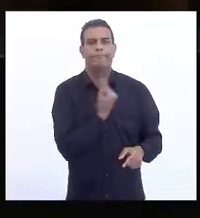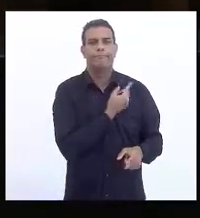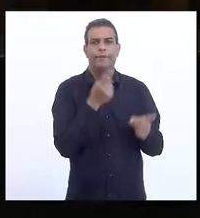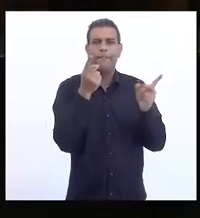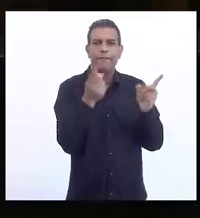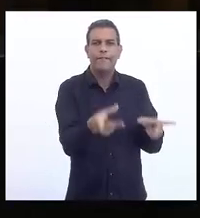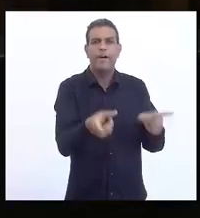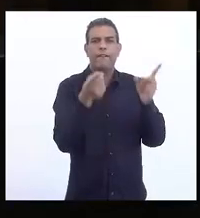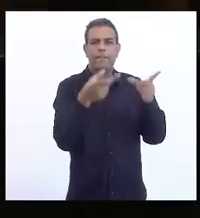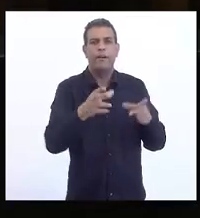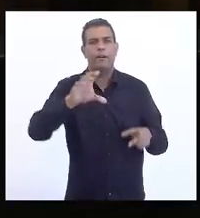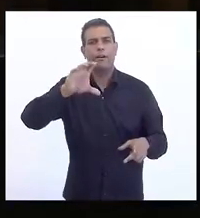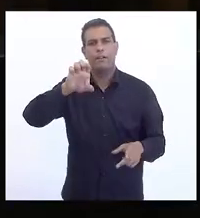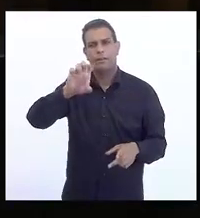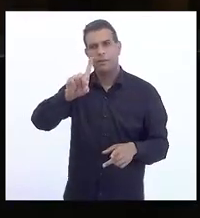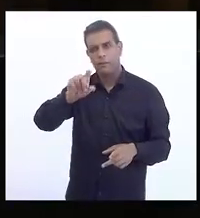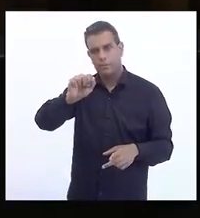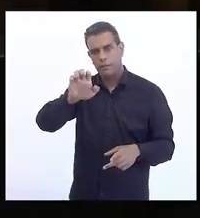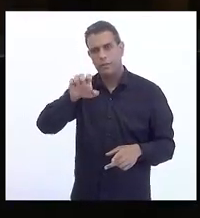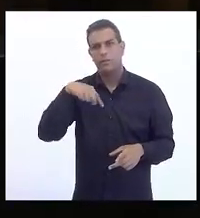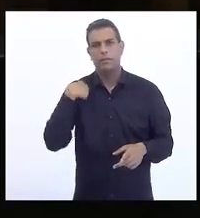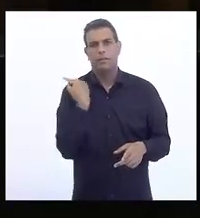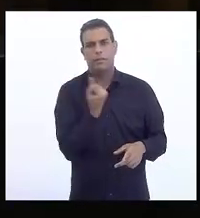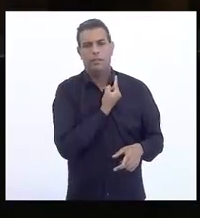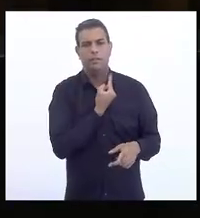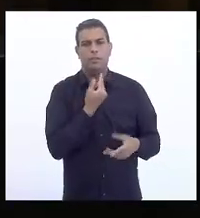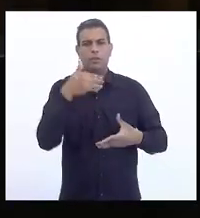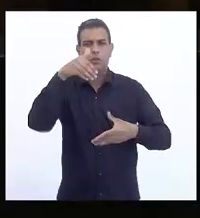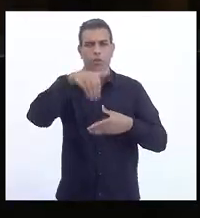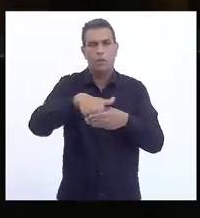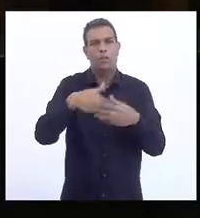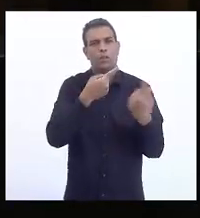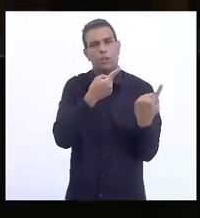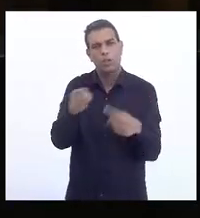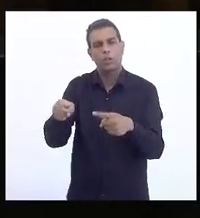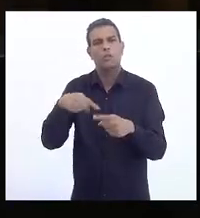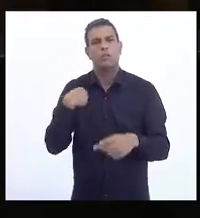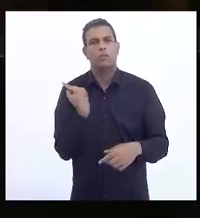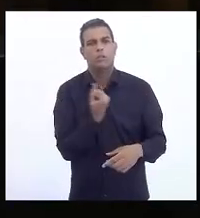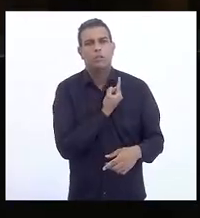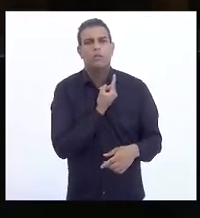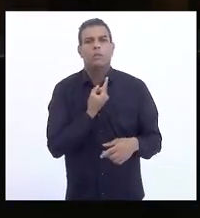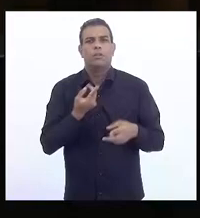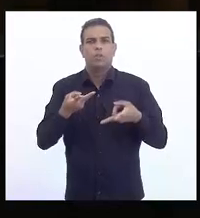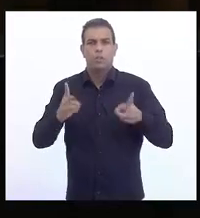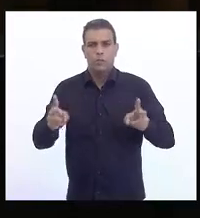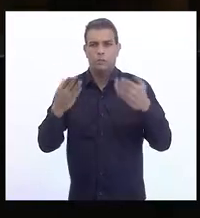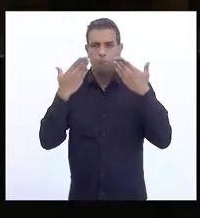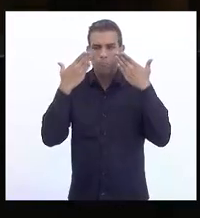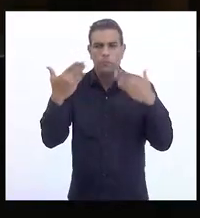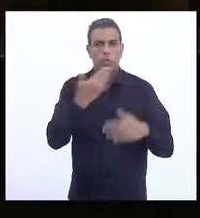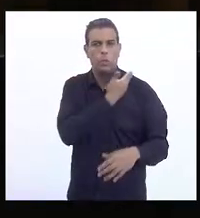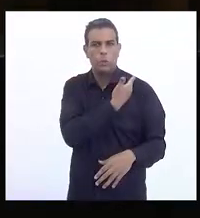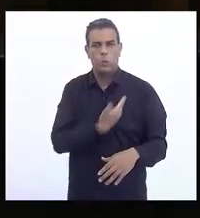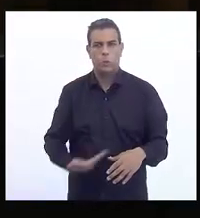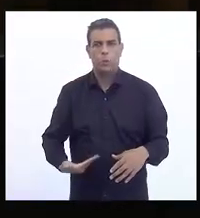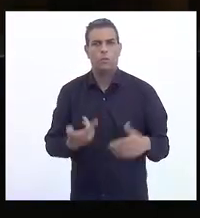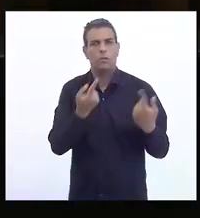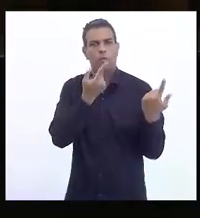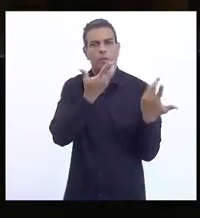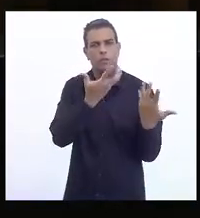cidade. Para concluir, deputada. Passou com o nosso voto contrário. E a gente ainda vê o governo